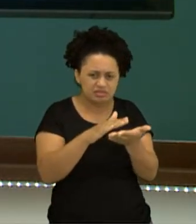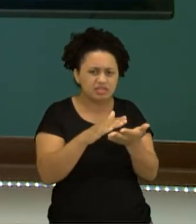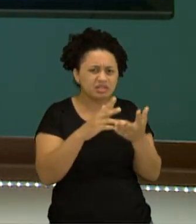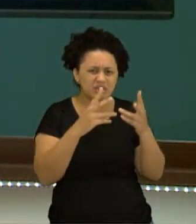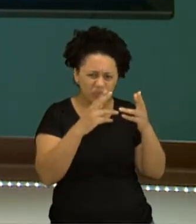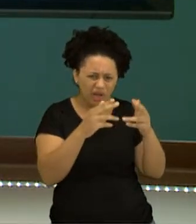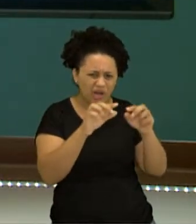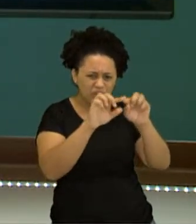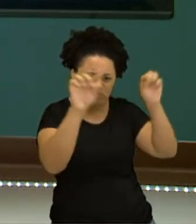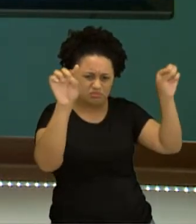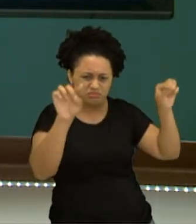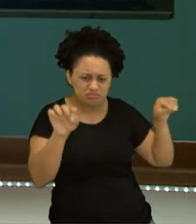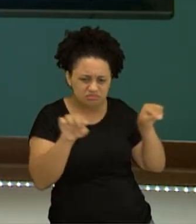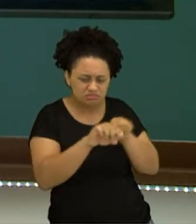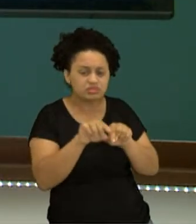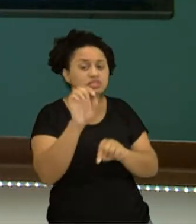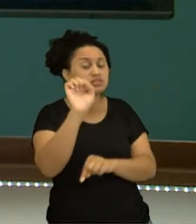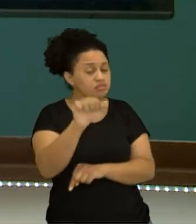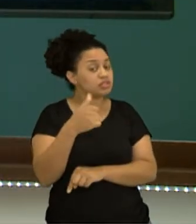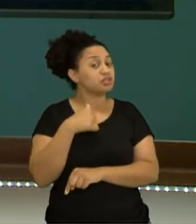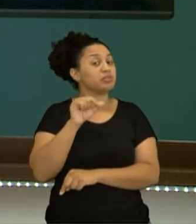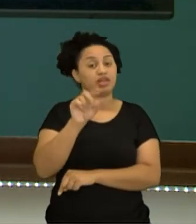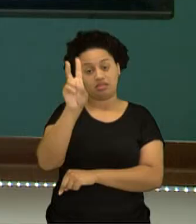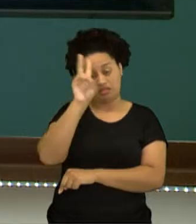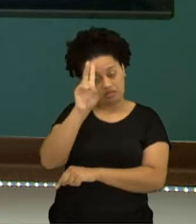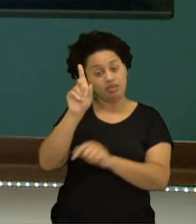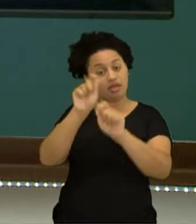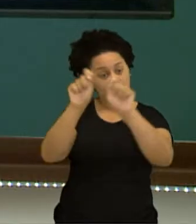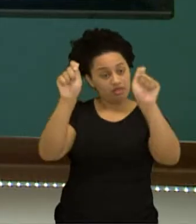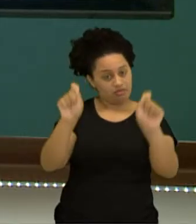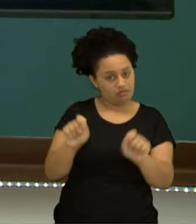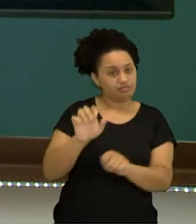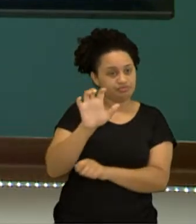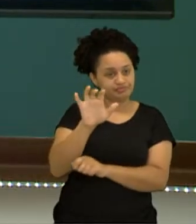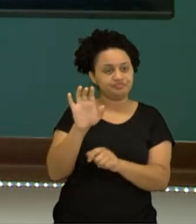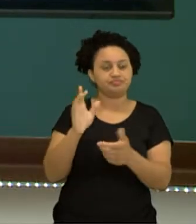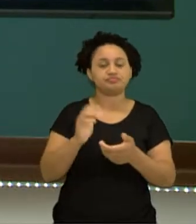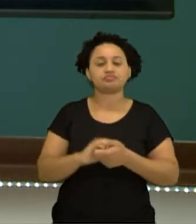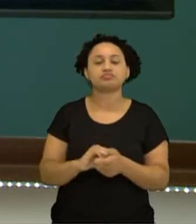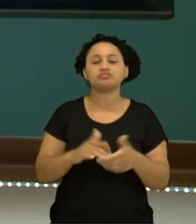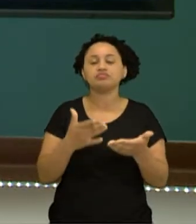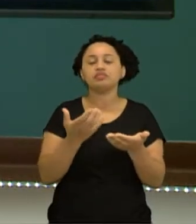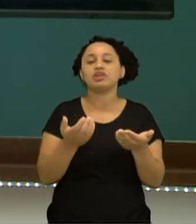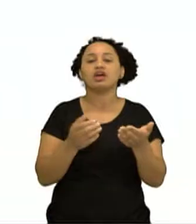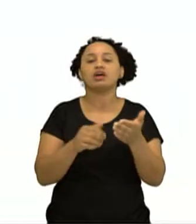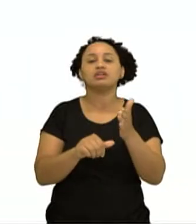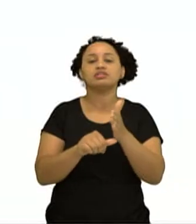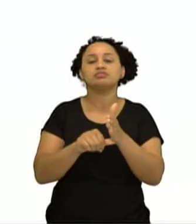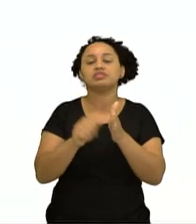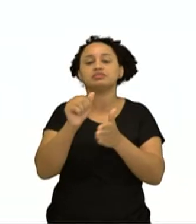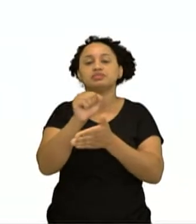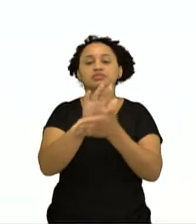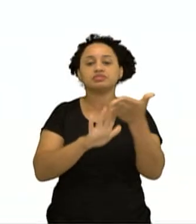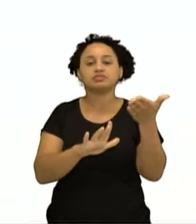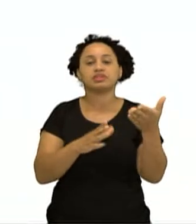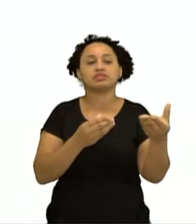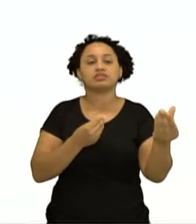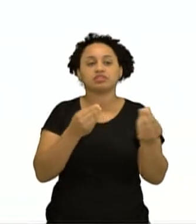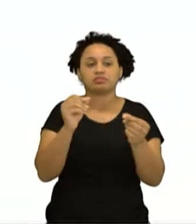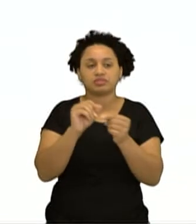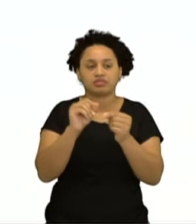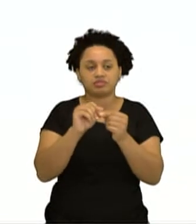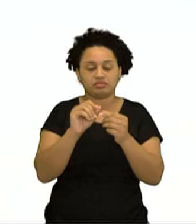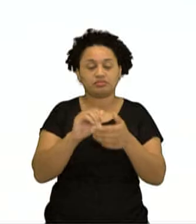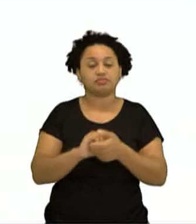a mesma forma do retângulo. Para quem não lembrava, estamos revisando agora. Tranquilo? Vamos para o nosso primeiro exercício. Calcule